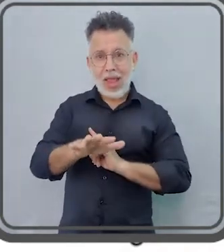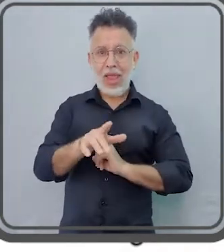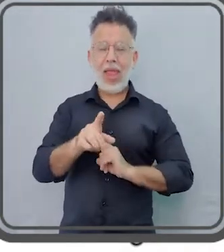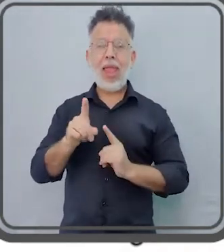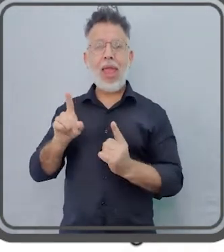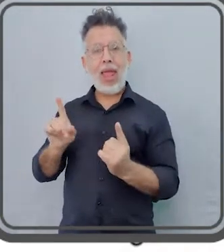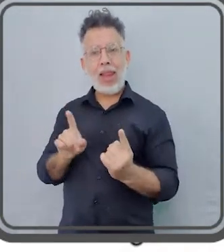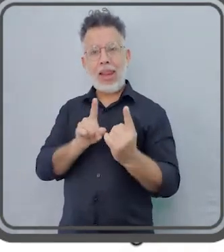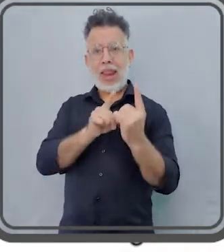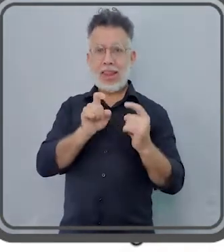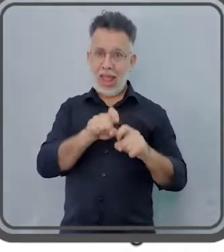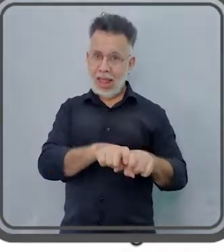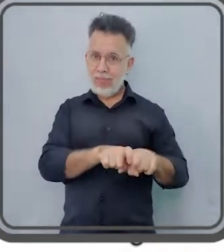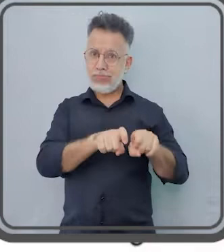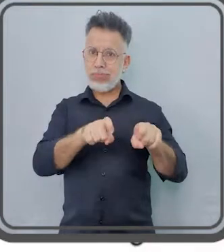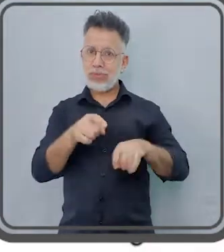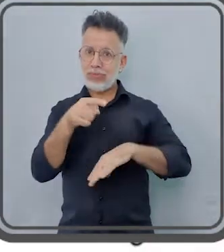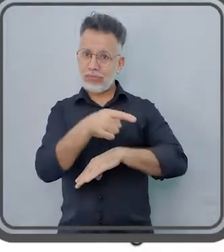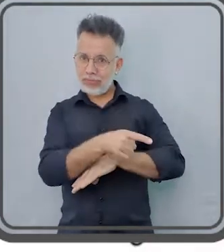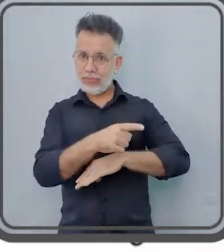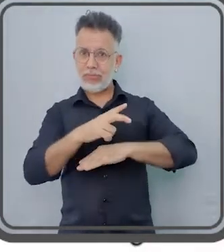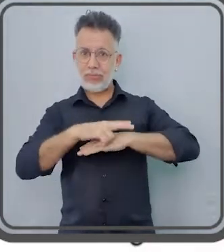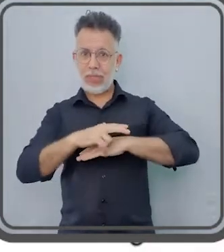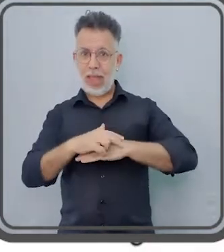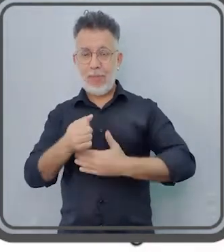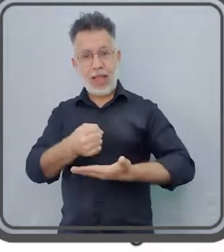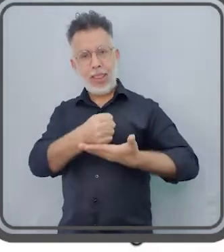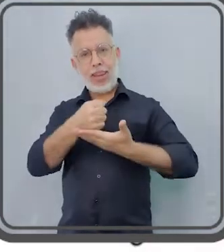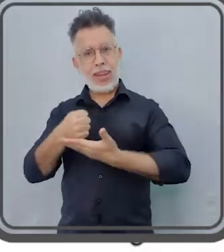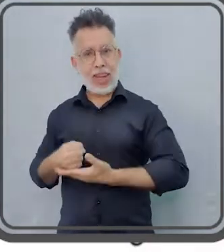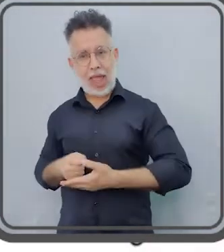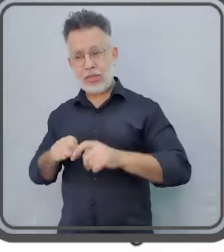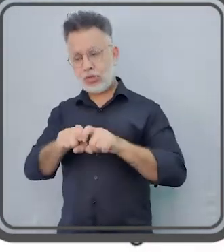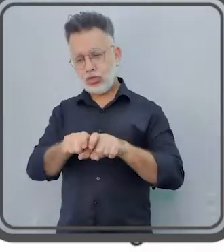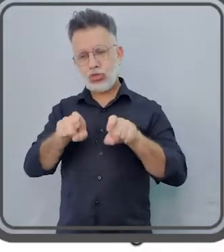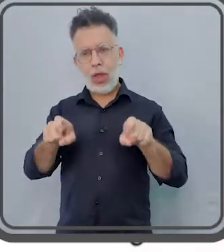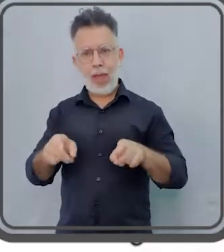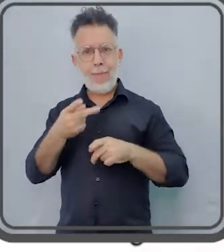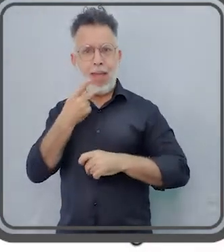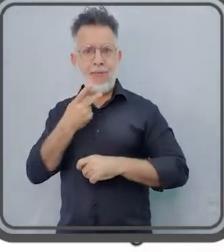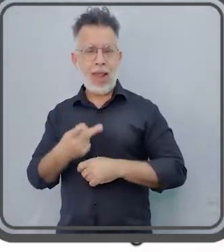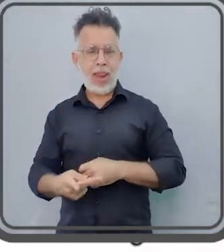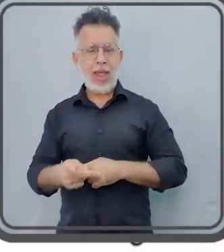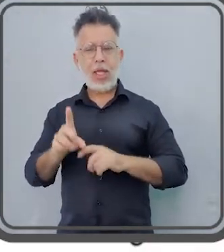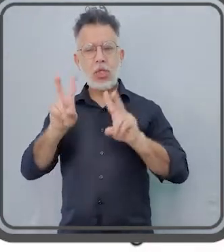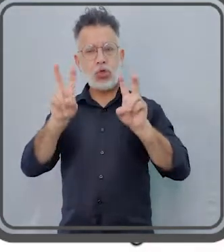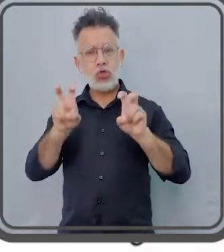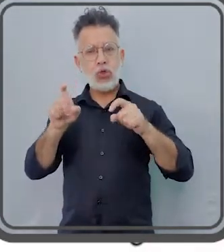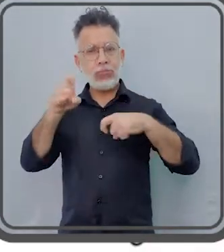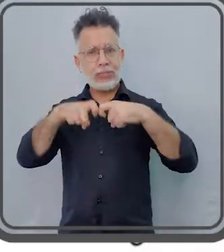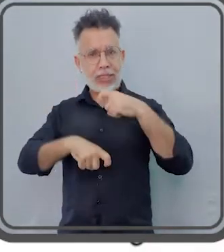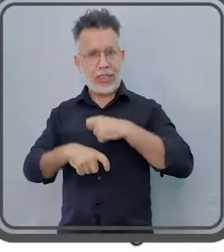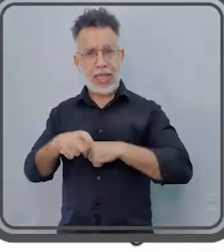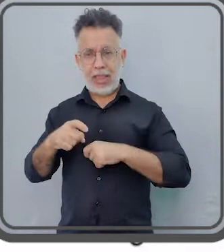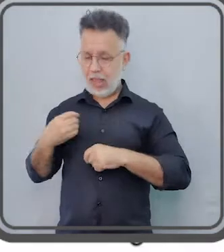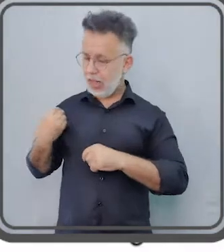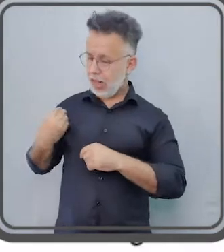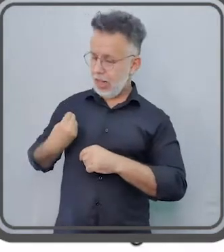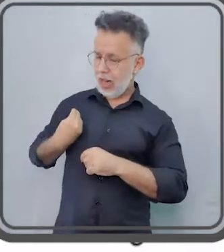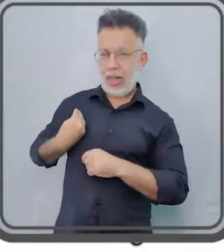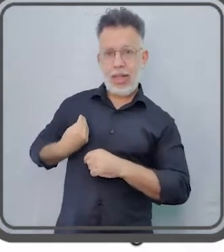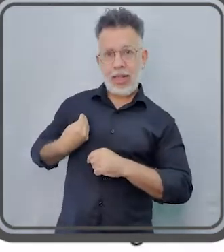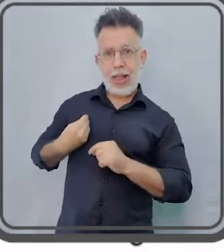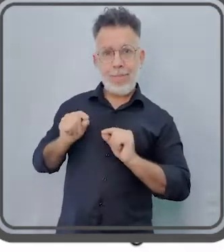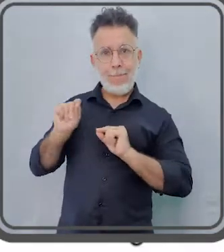volta para o consultório, porque quando a gente traz uma ginecologista para falar com a gente sobre a necessidade de falar de sexualidade nesse momento dessa